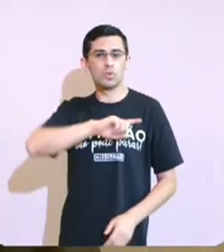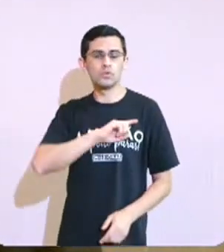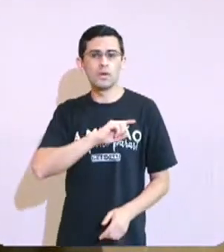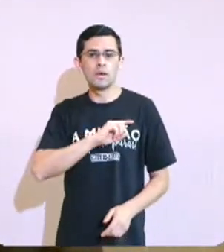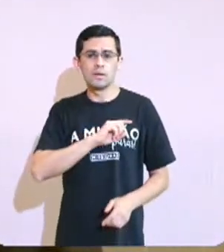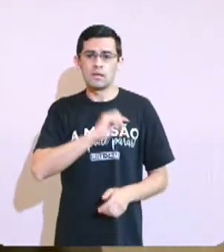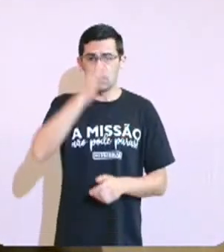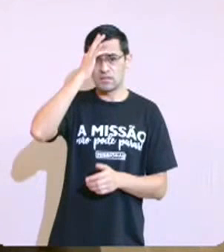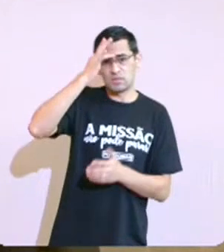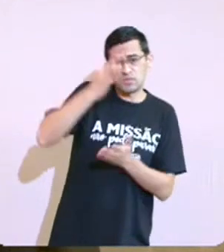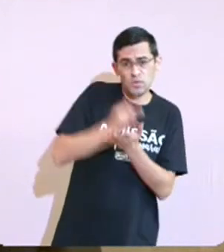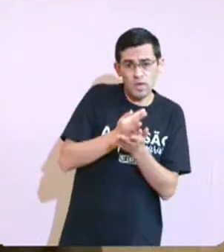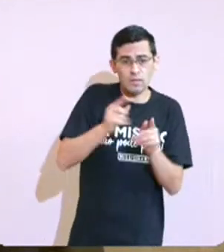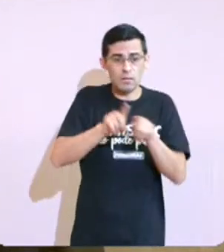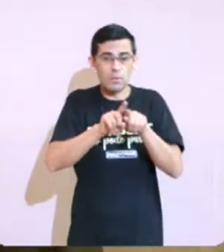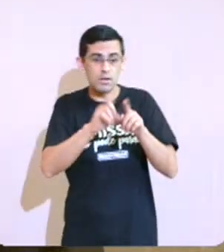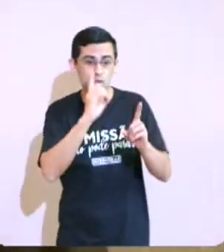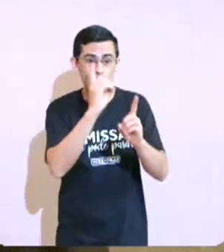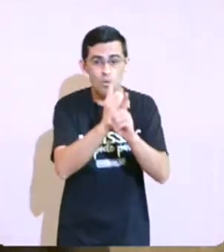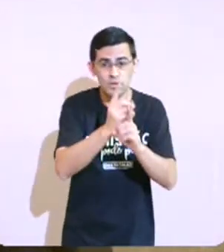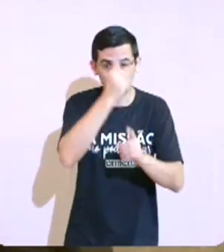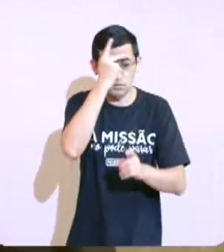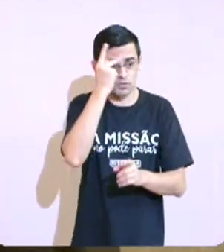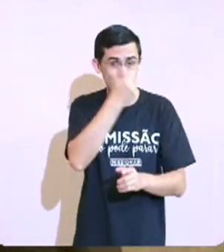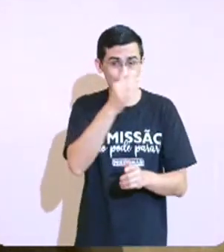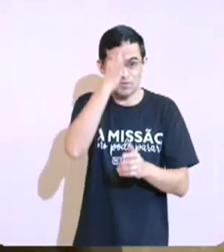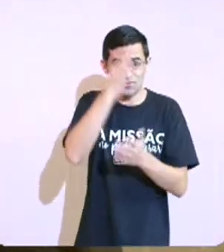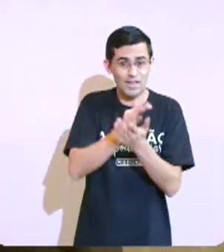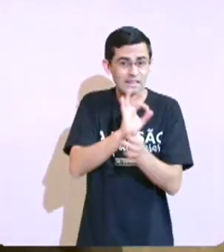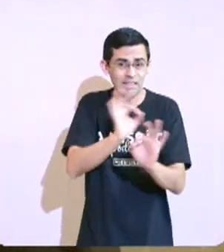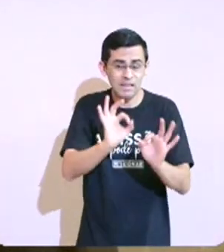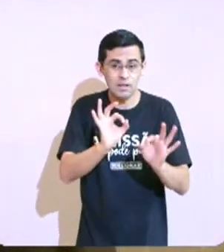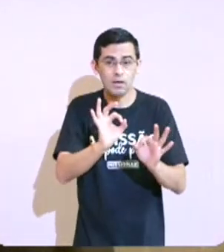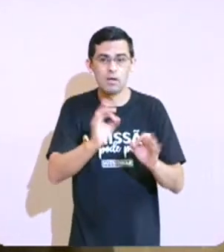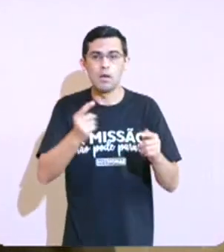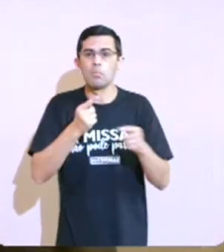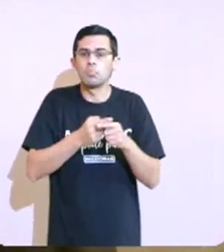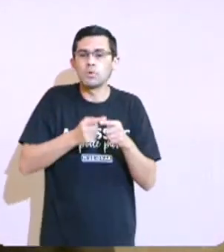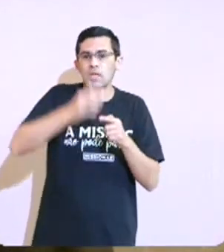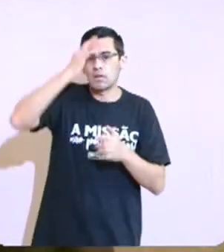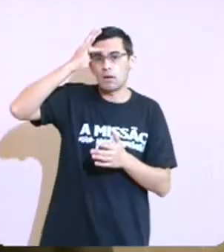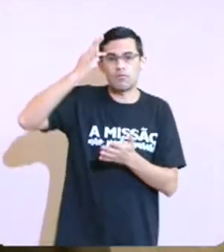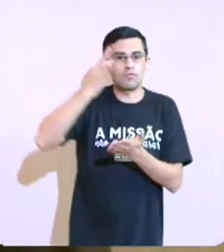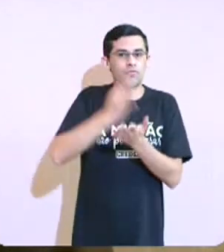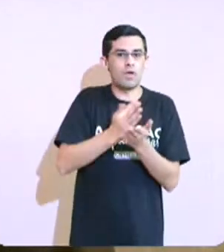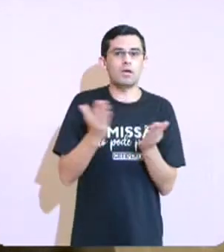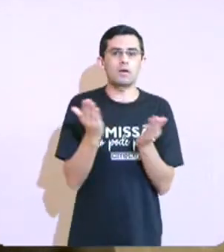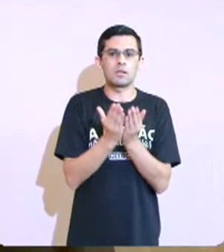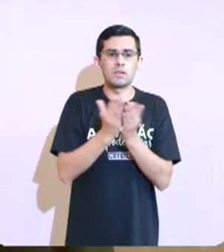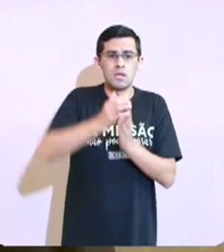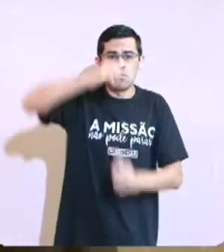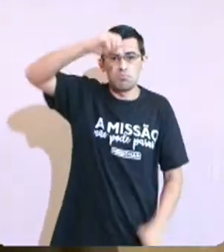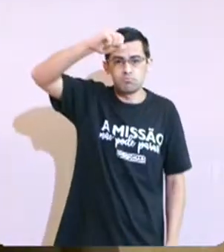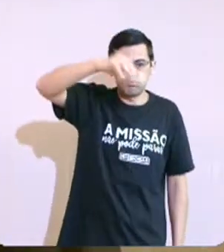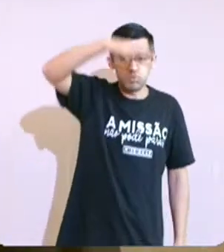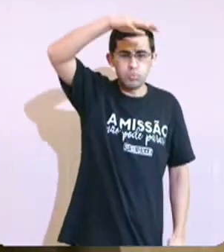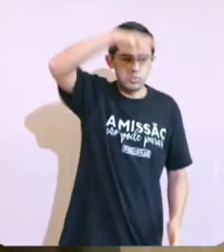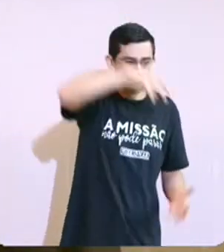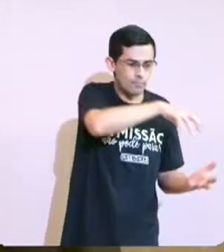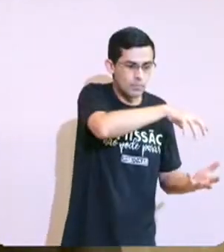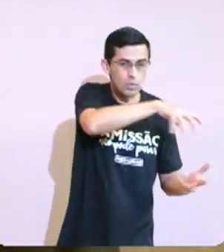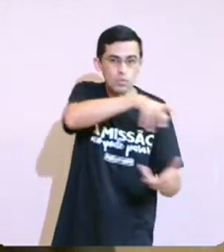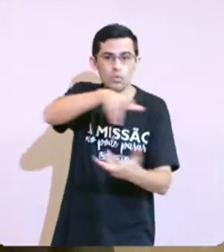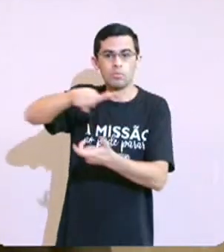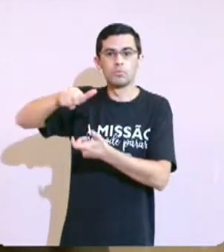mundo onde a fé encontra a não fé. A fé cristã, ela se torna luz no